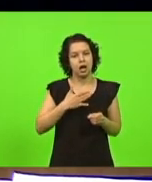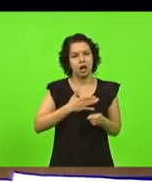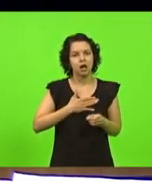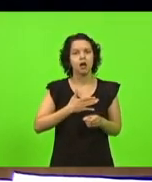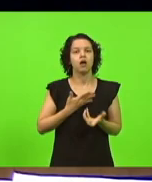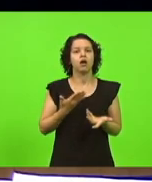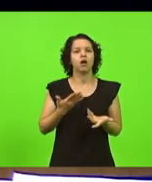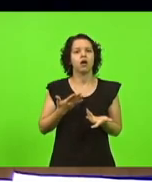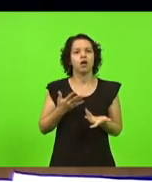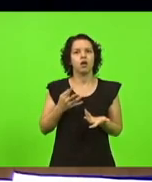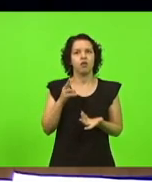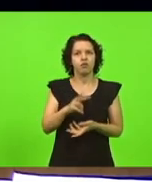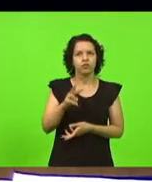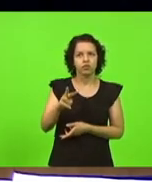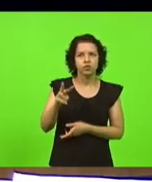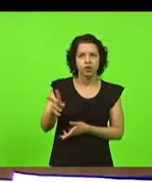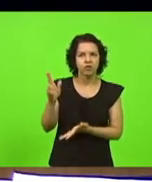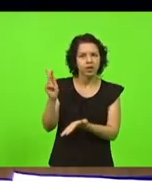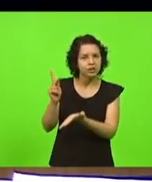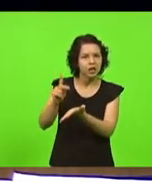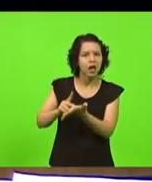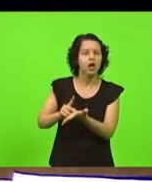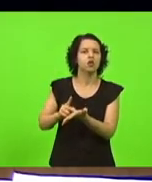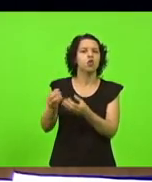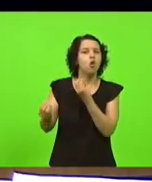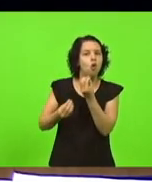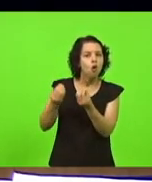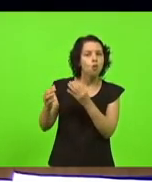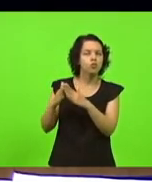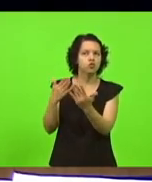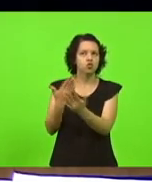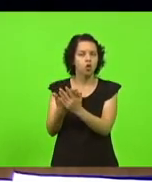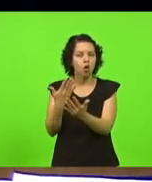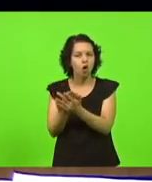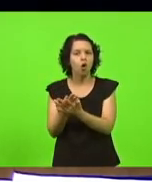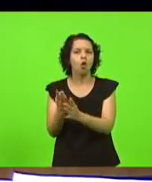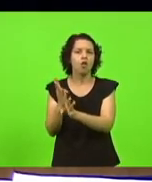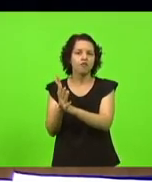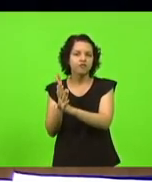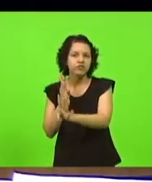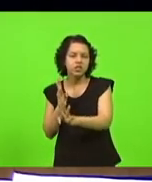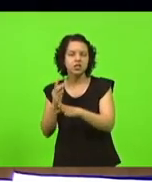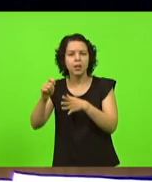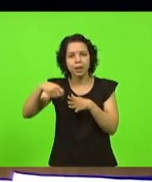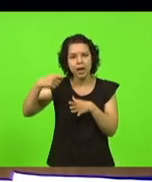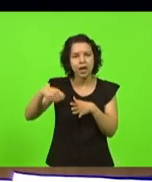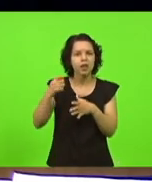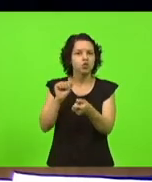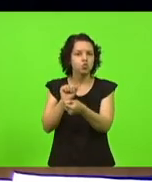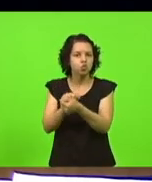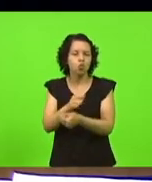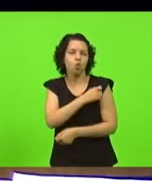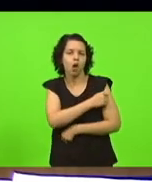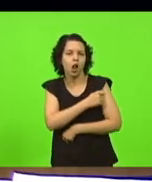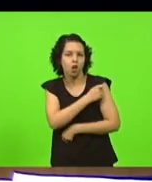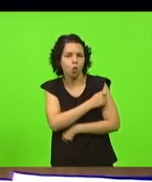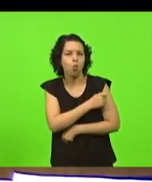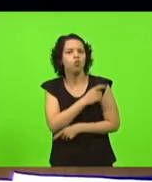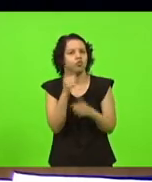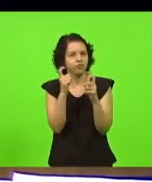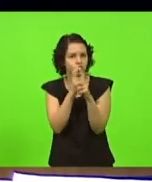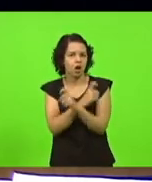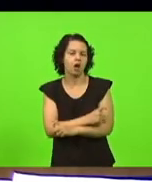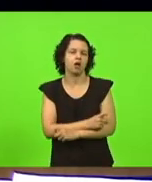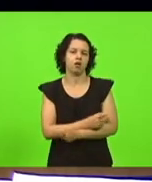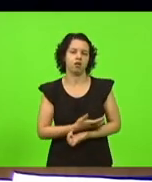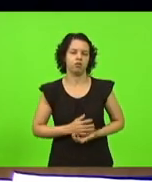de chão, de escola, de estar na fila da merenda, junto com os alunos, a dificuldade.